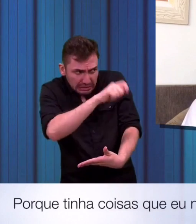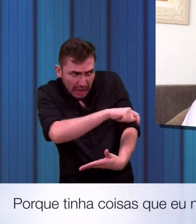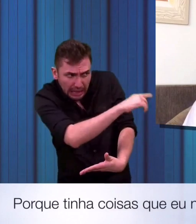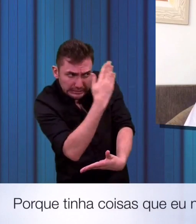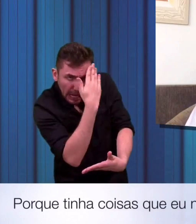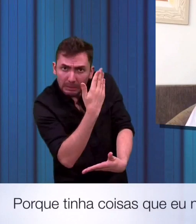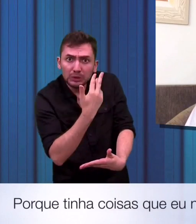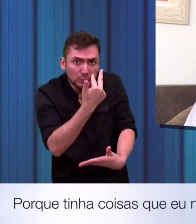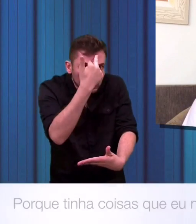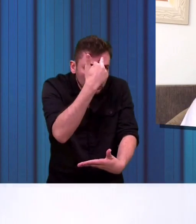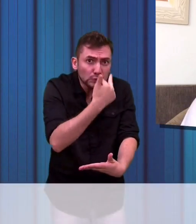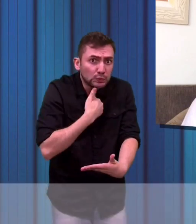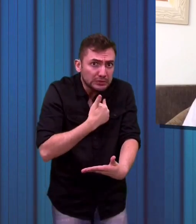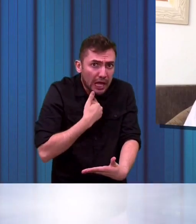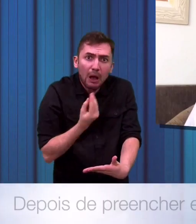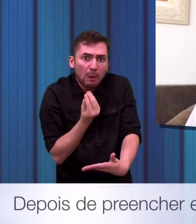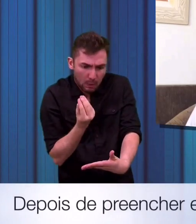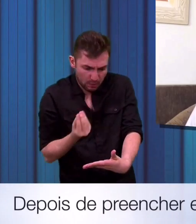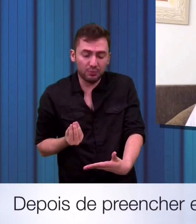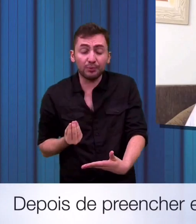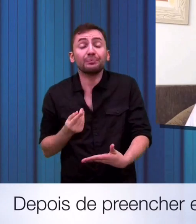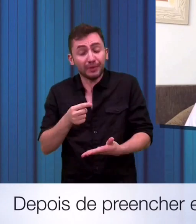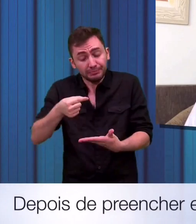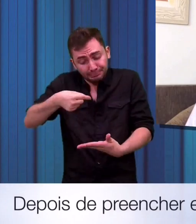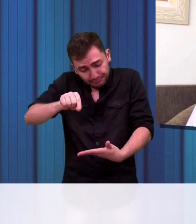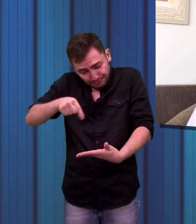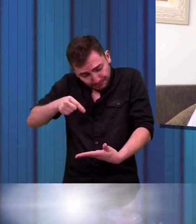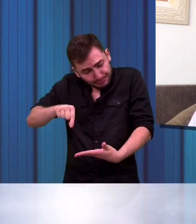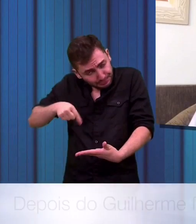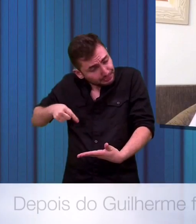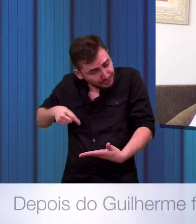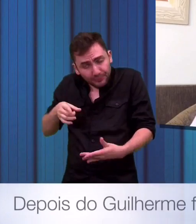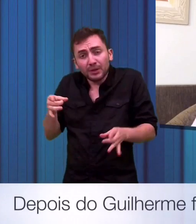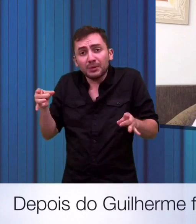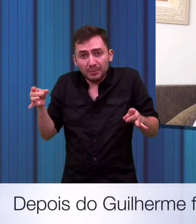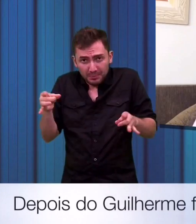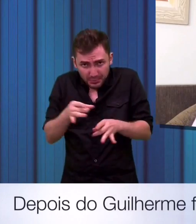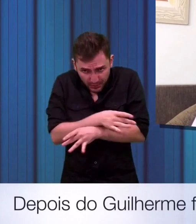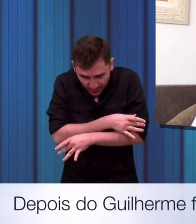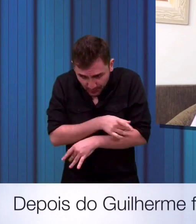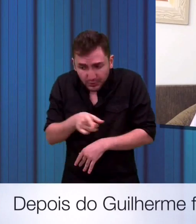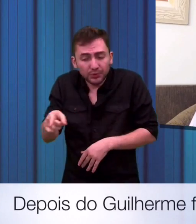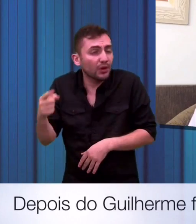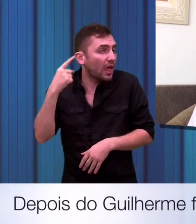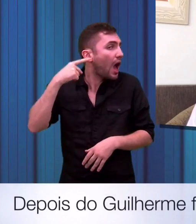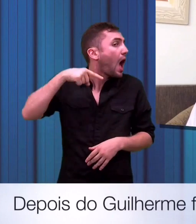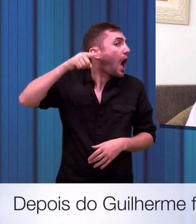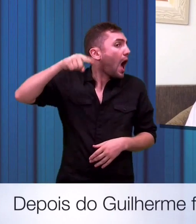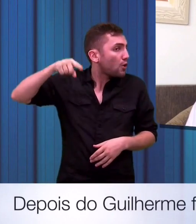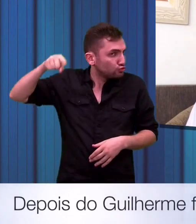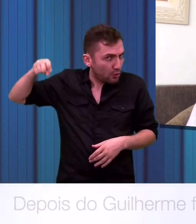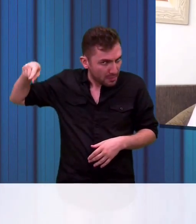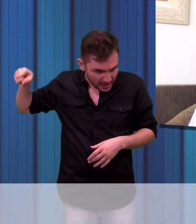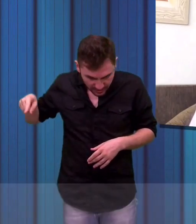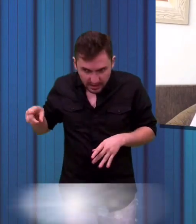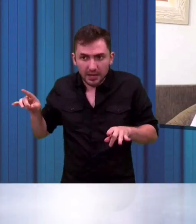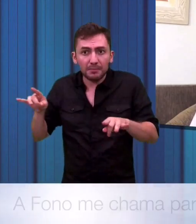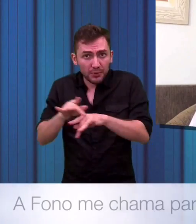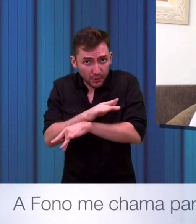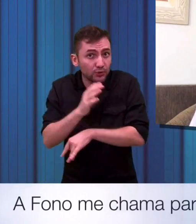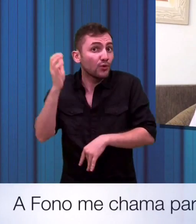ele sabia ou não sabia. Depois de preencher esse relatório, depois do Guilherme fazer uma